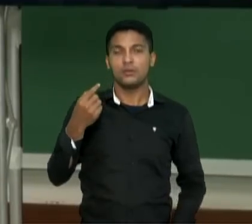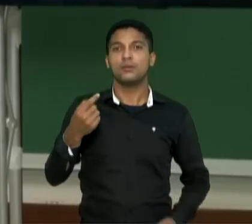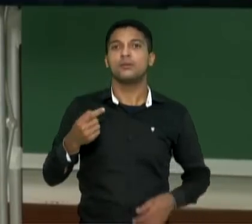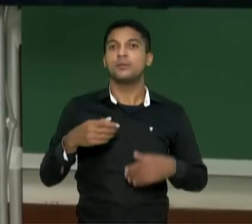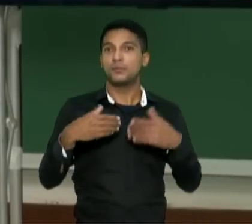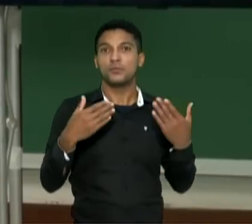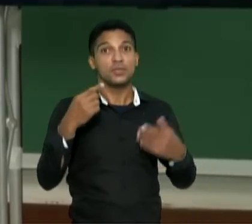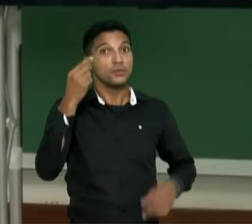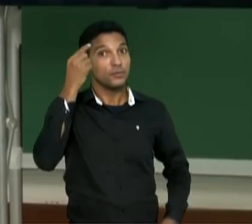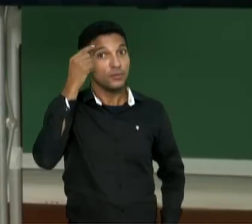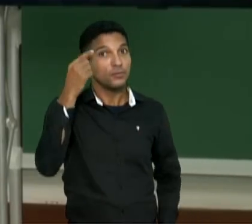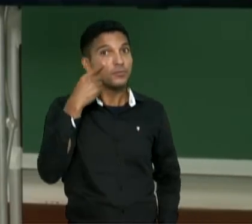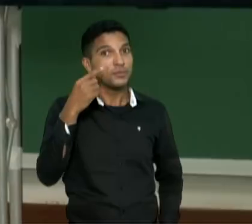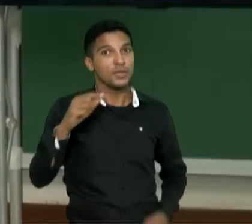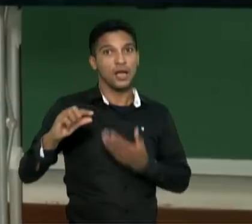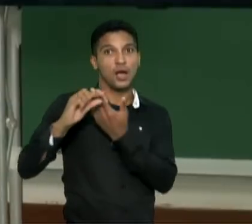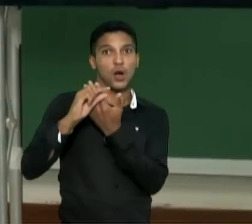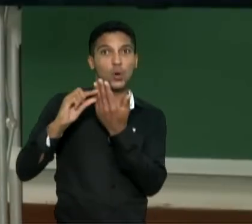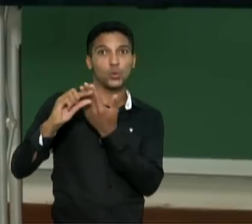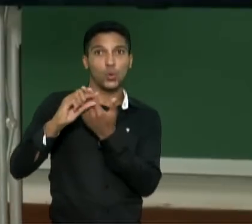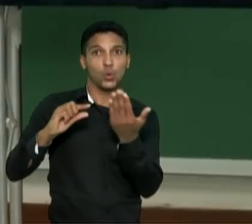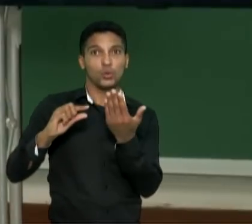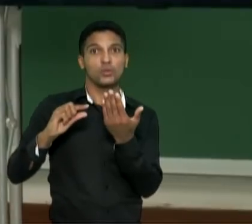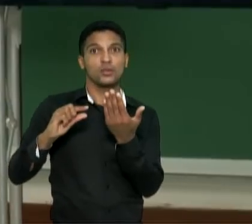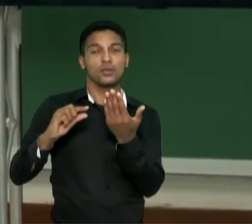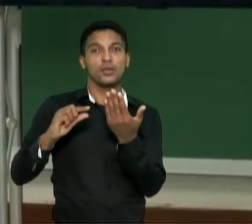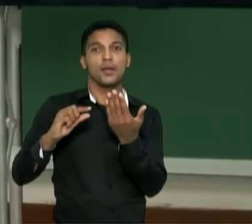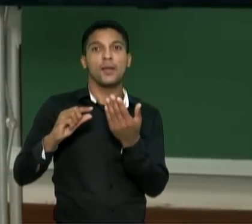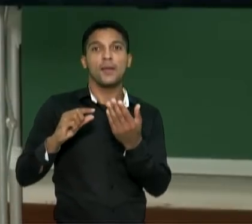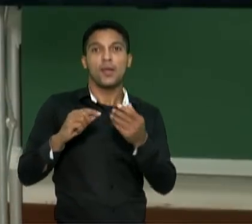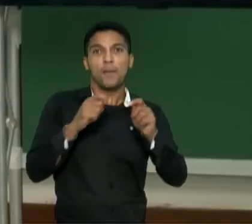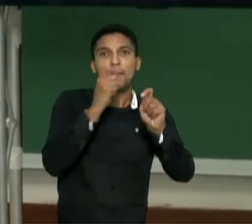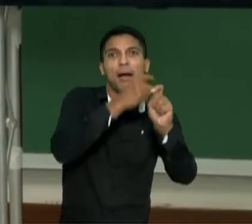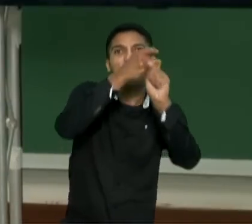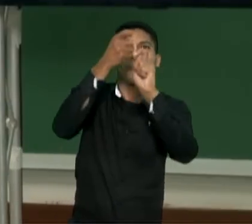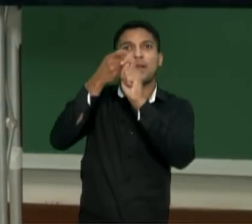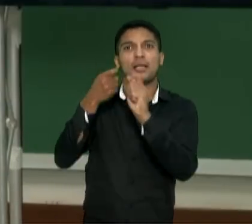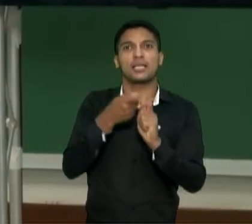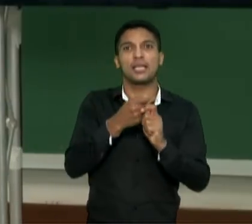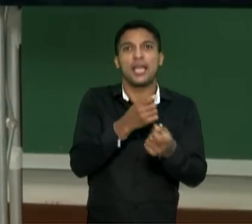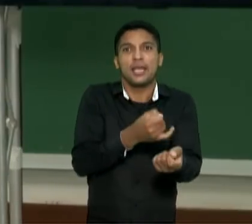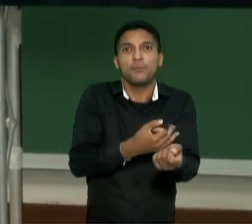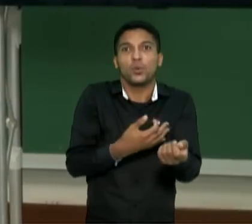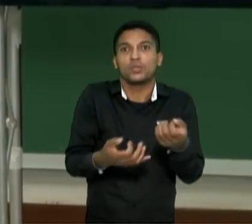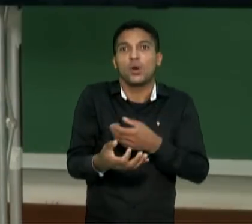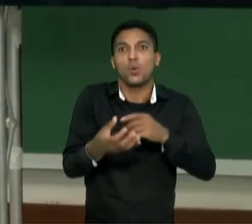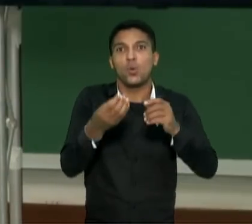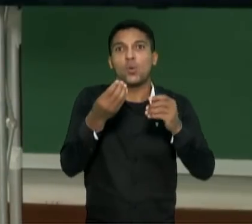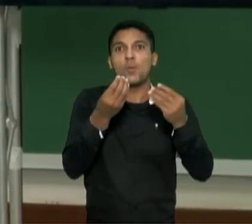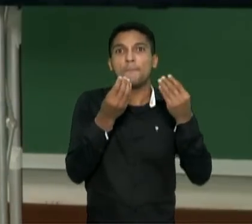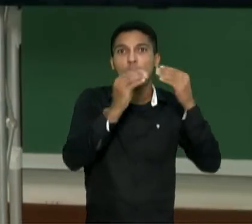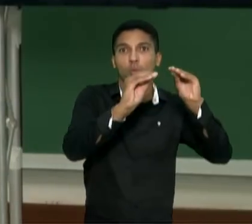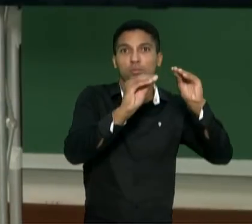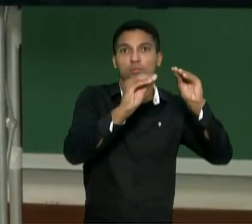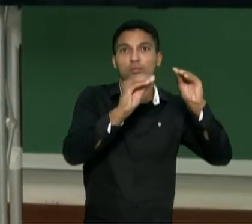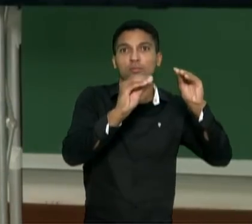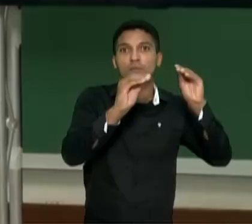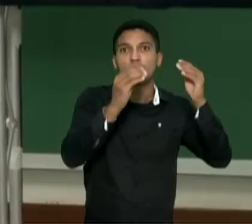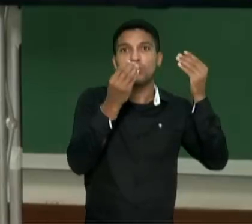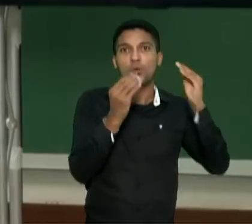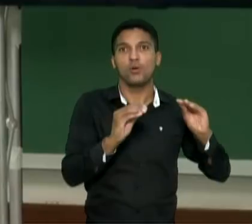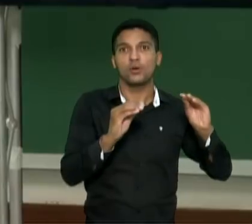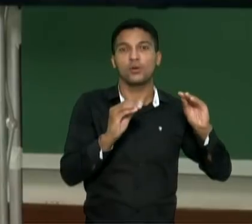gente tem que pensar que essa ideia de emoção contida na obra, né, é a síntese do barroco, porém ele foi se desenvolvendo em